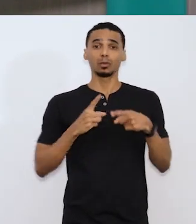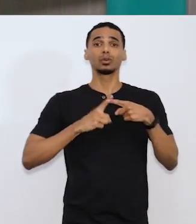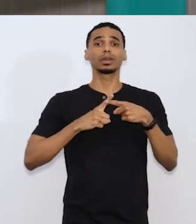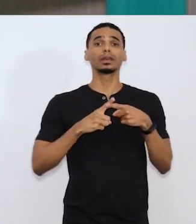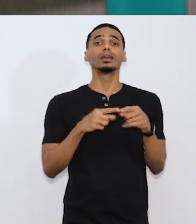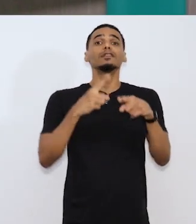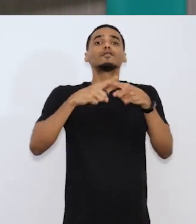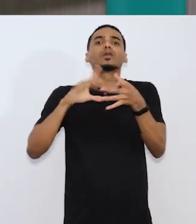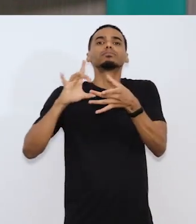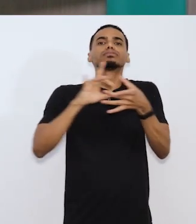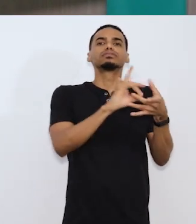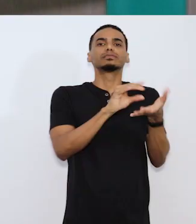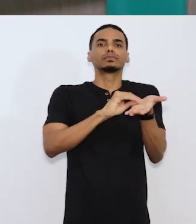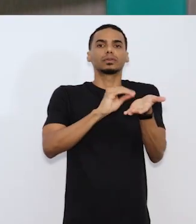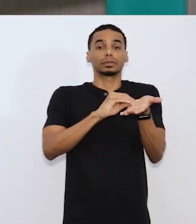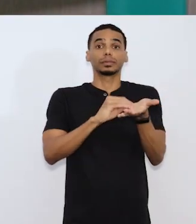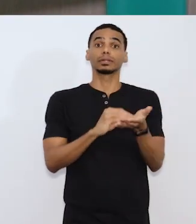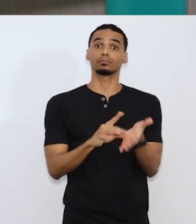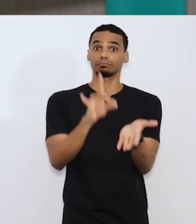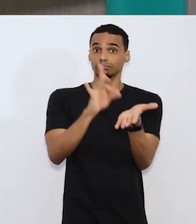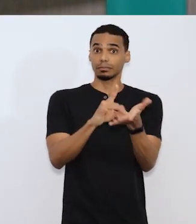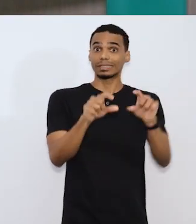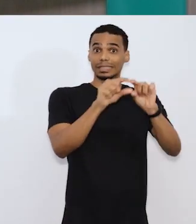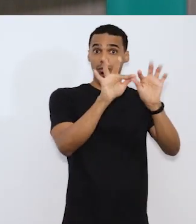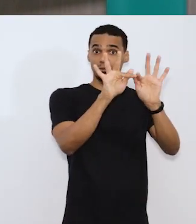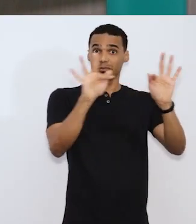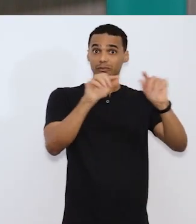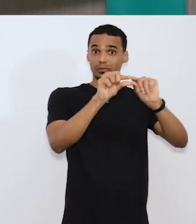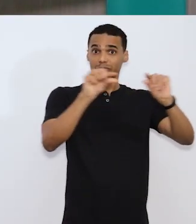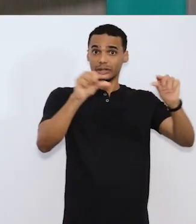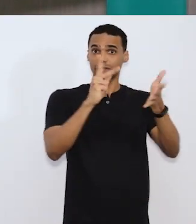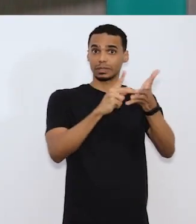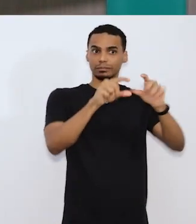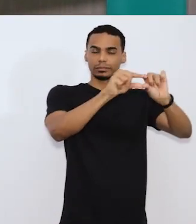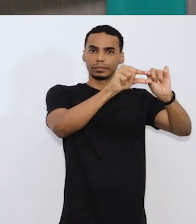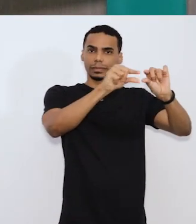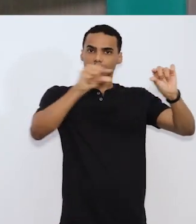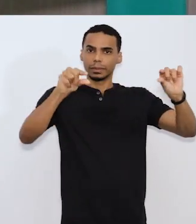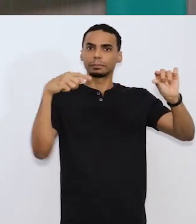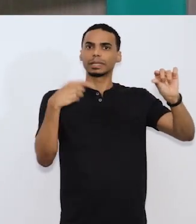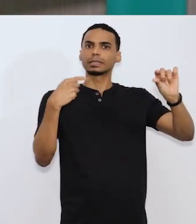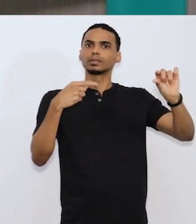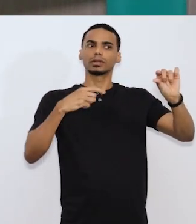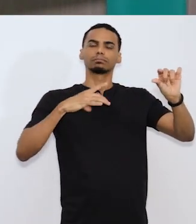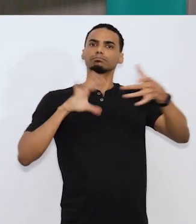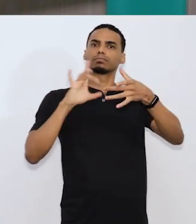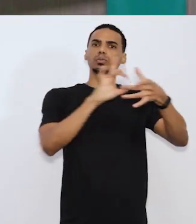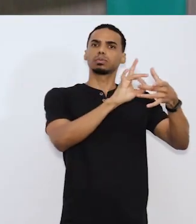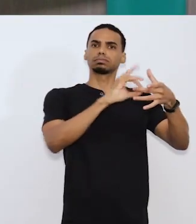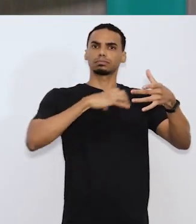quê? Porque não tem sentido. Para que eu considere frase, esse enunciado precisa fazer